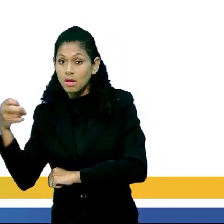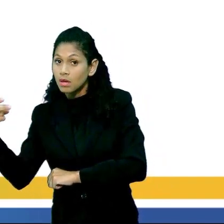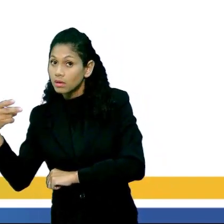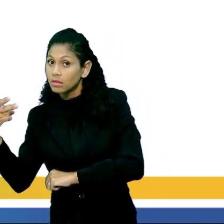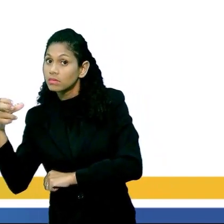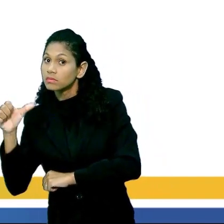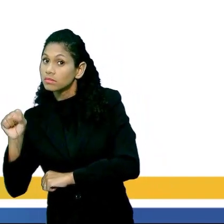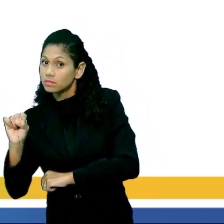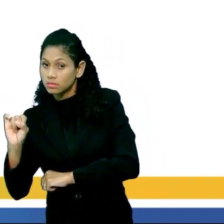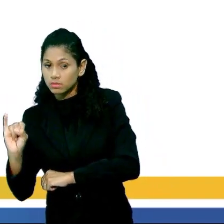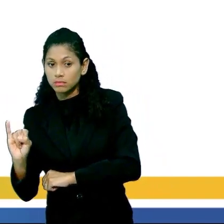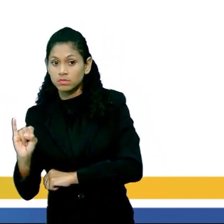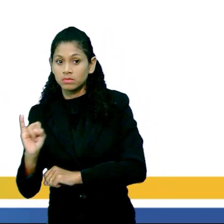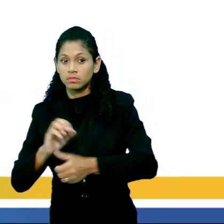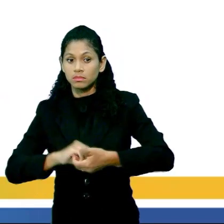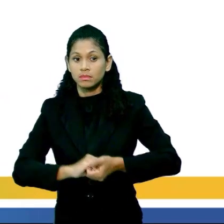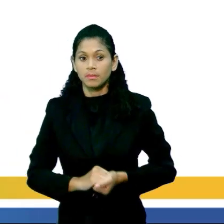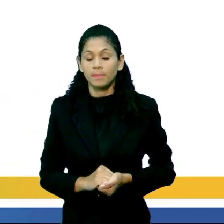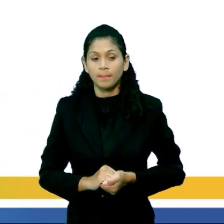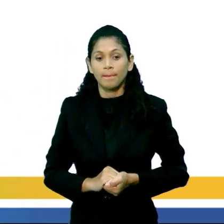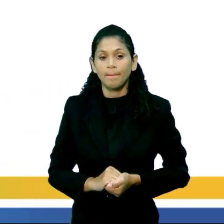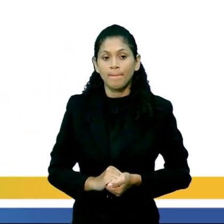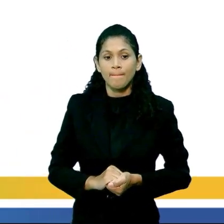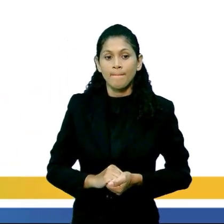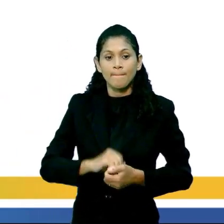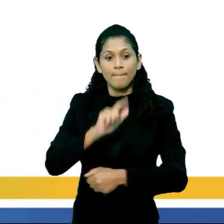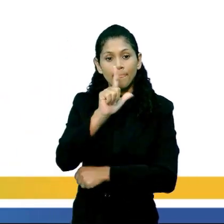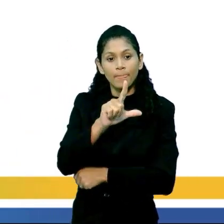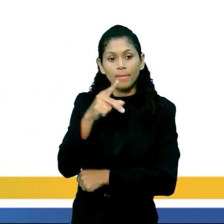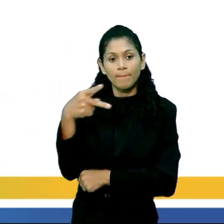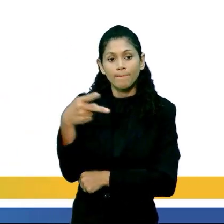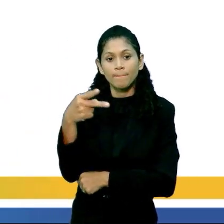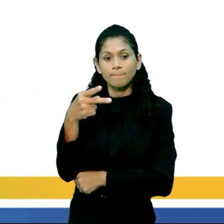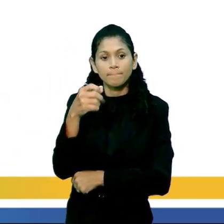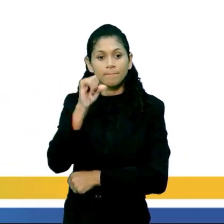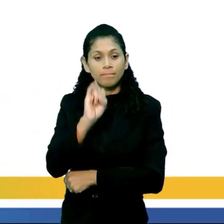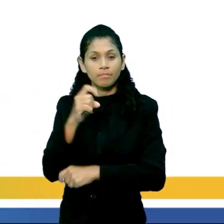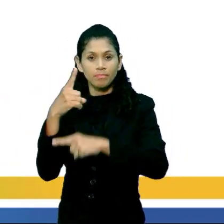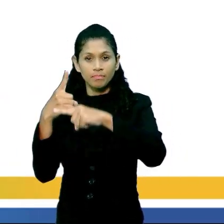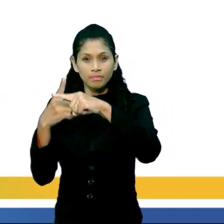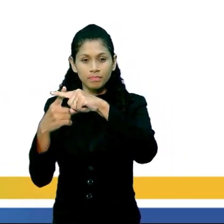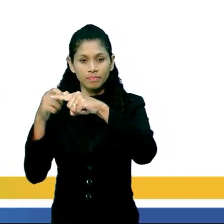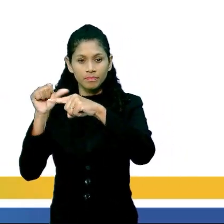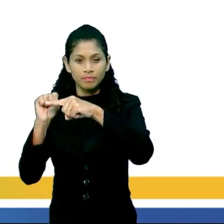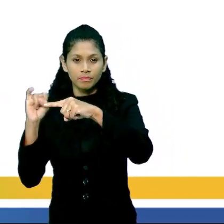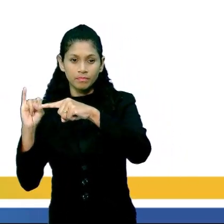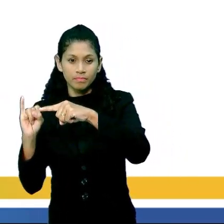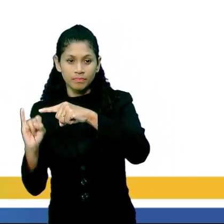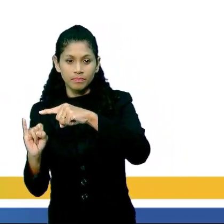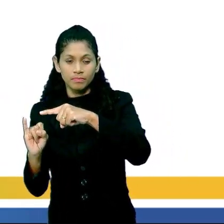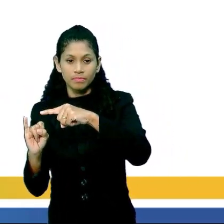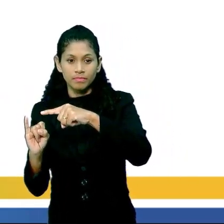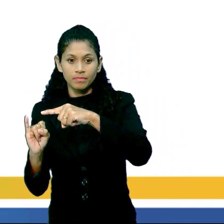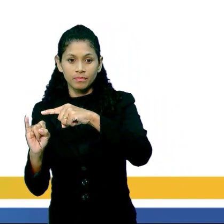S1. Se L menos I é igual a S1, aí, portanto,